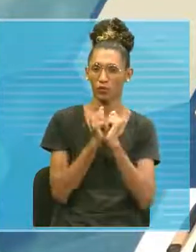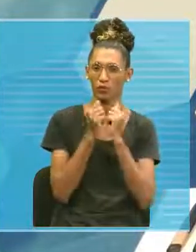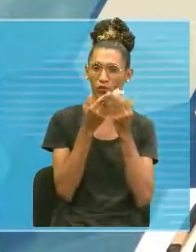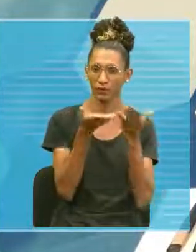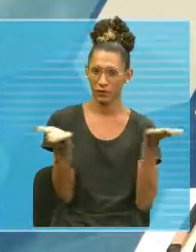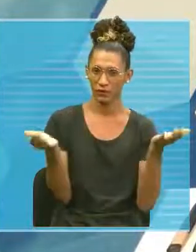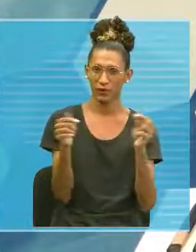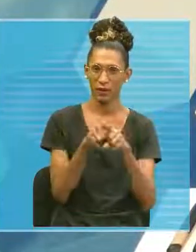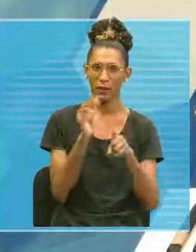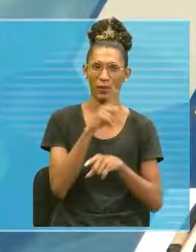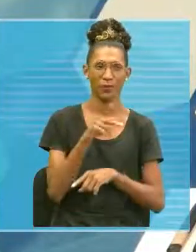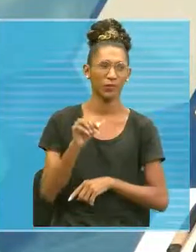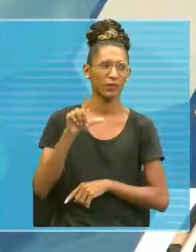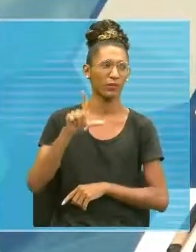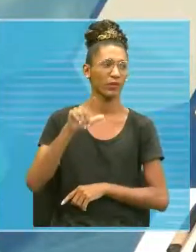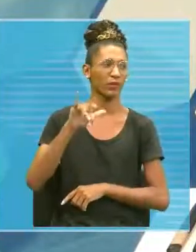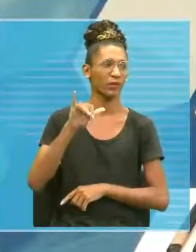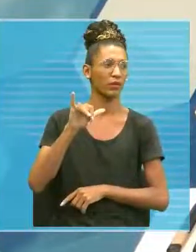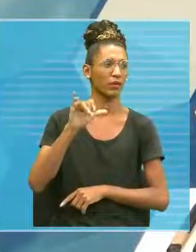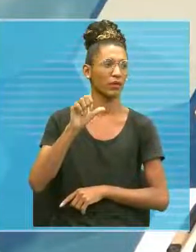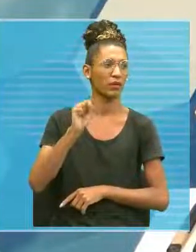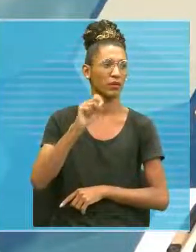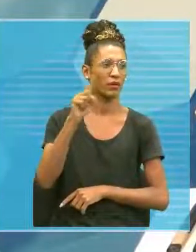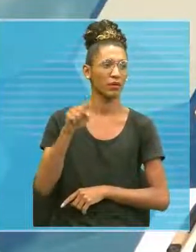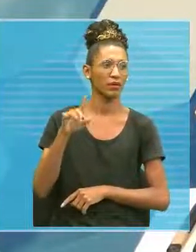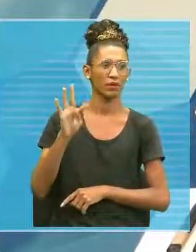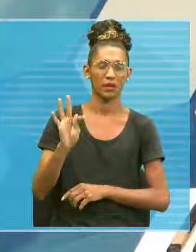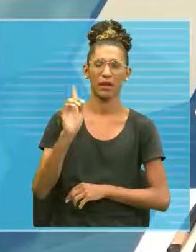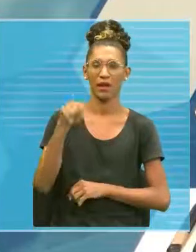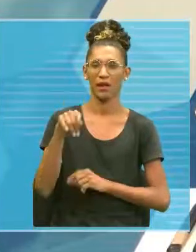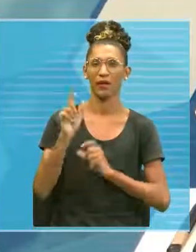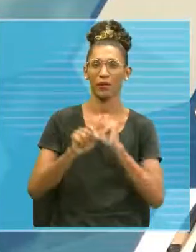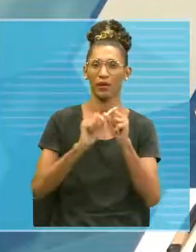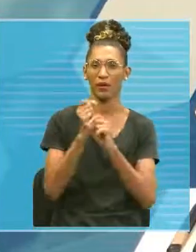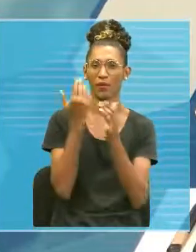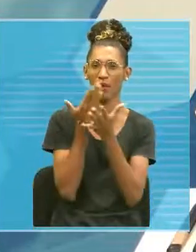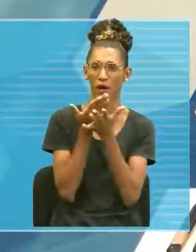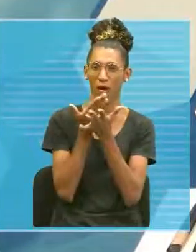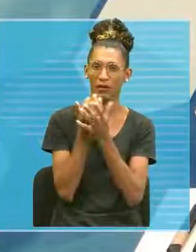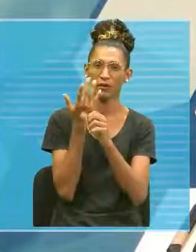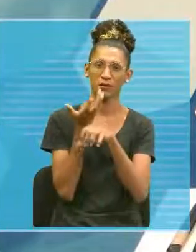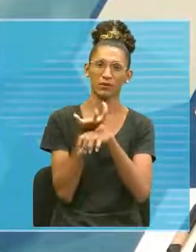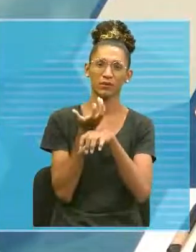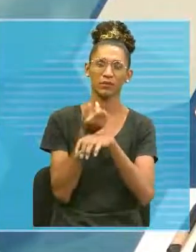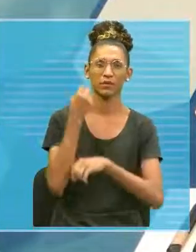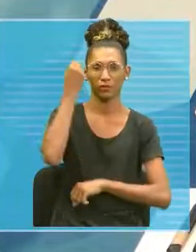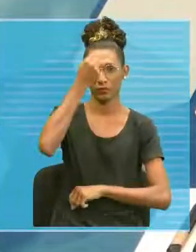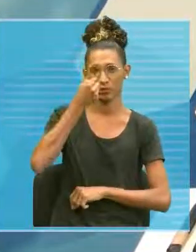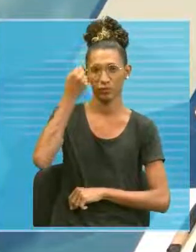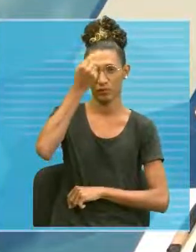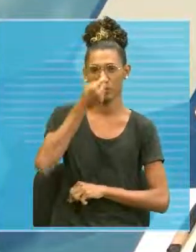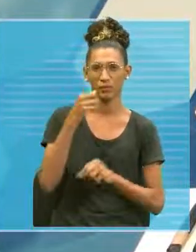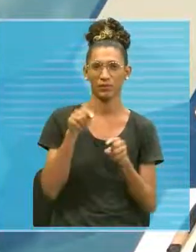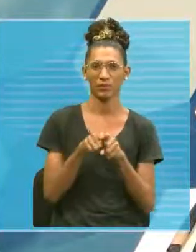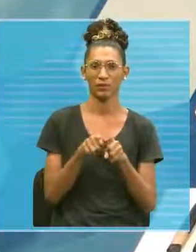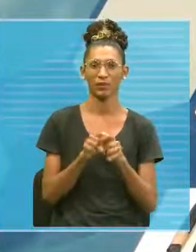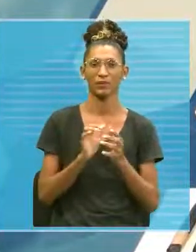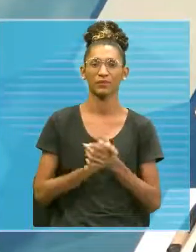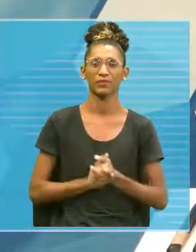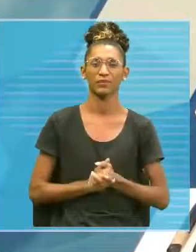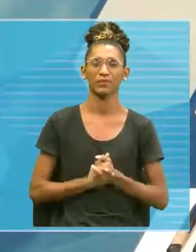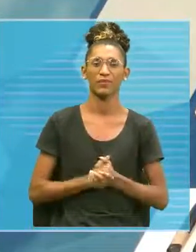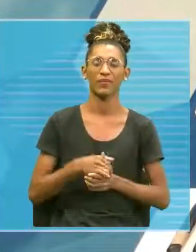tardes eu sou o professor Alice Félix essa é uma aula de língua estrangeira espanhol em